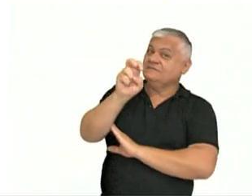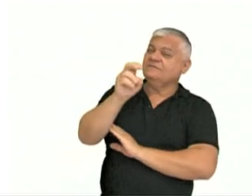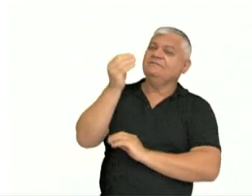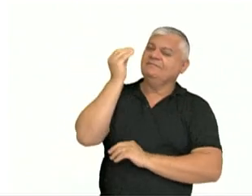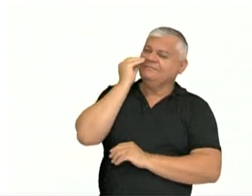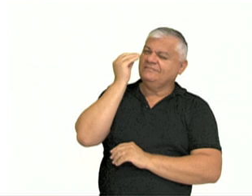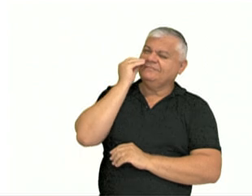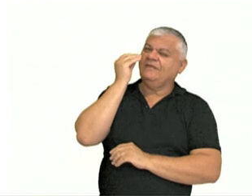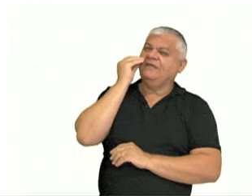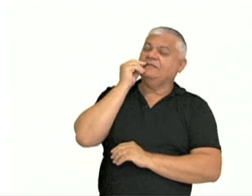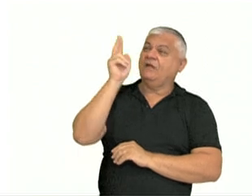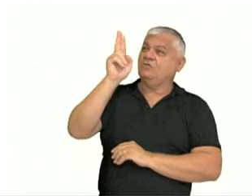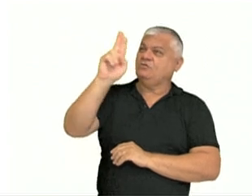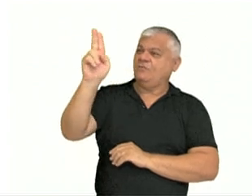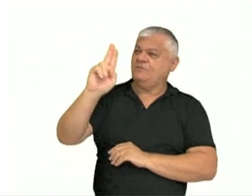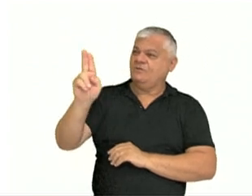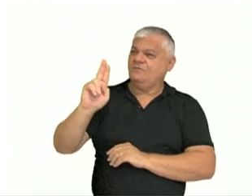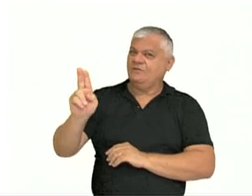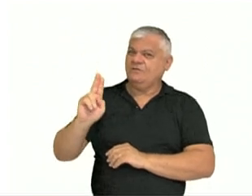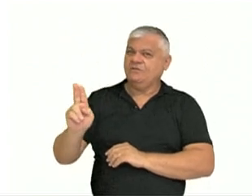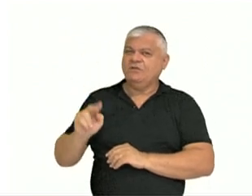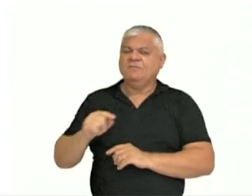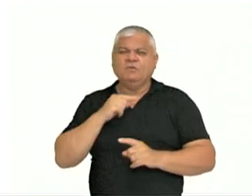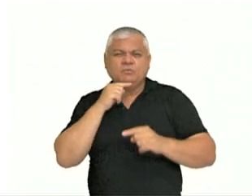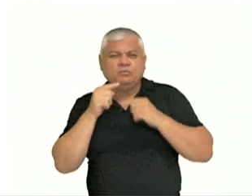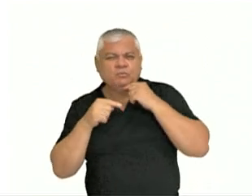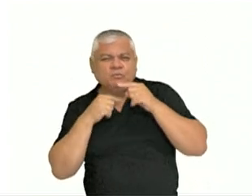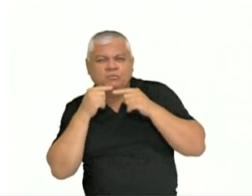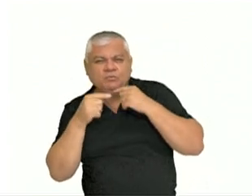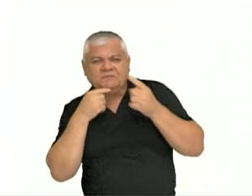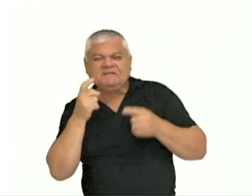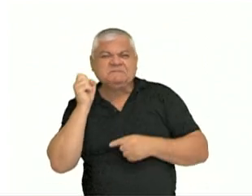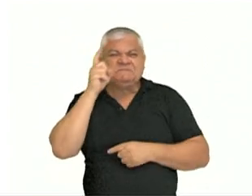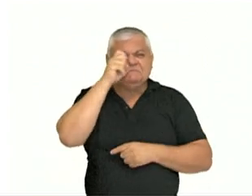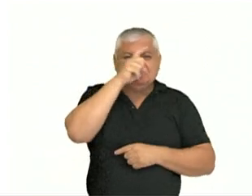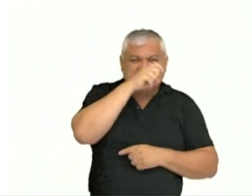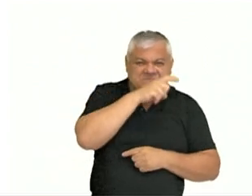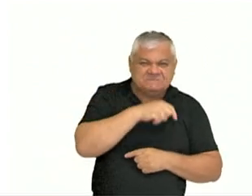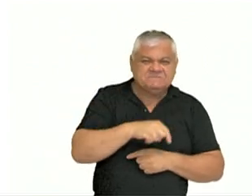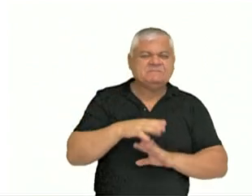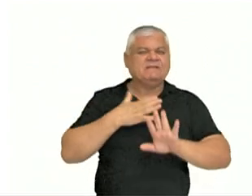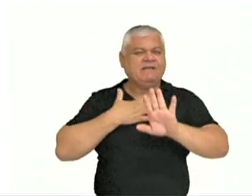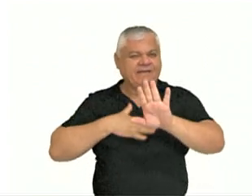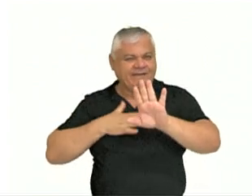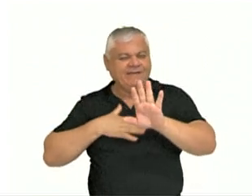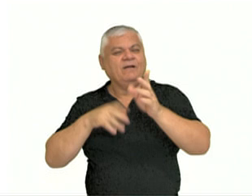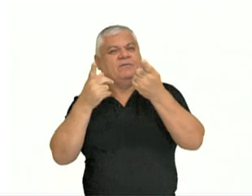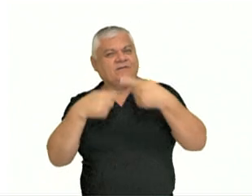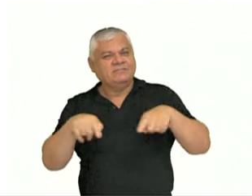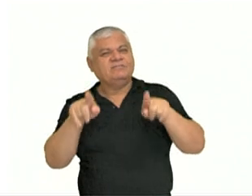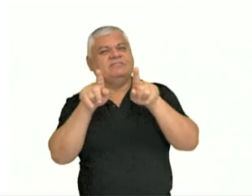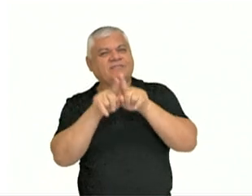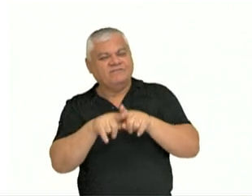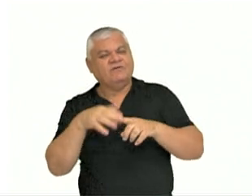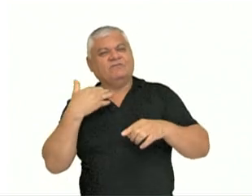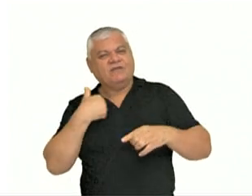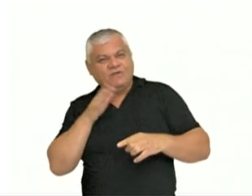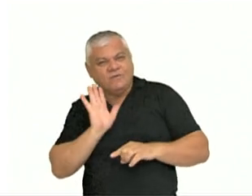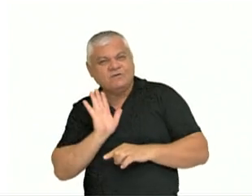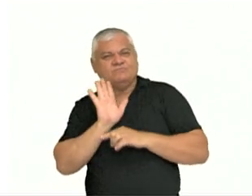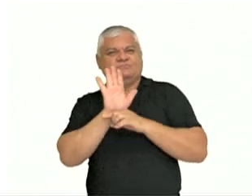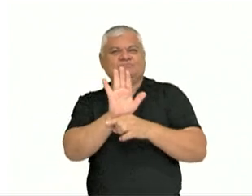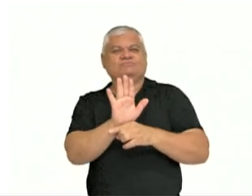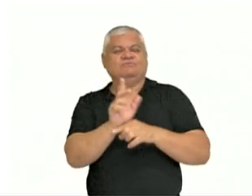aí, coloca aí no seu material. Se tiver alguma dúvida, alguma dificuldade, no retorno, na nossa correção, você já